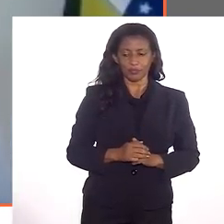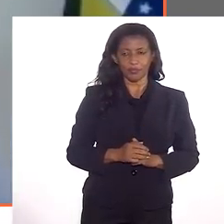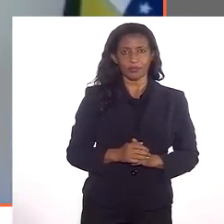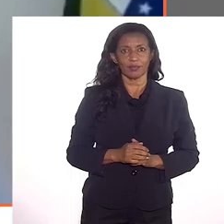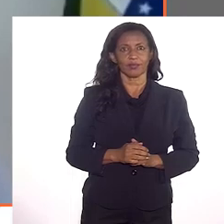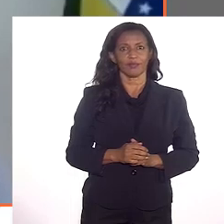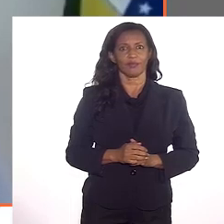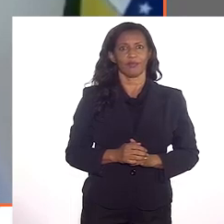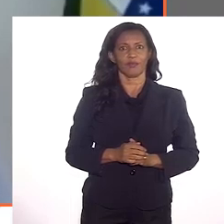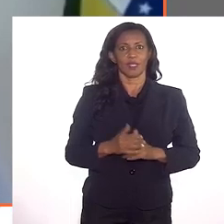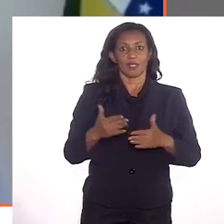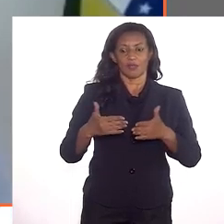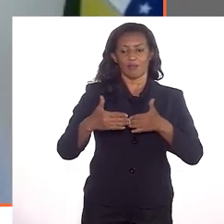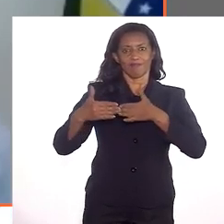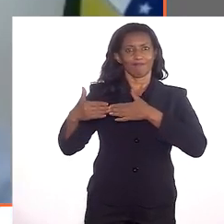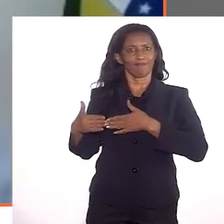fazia